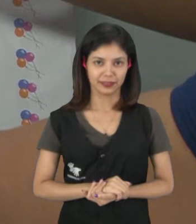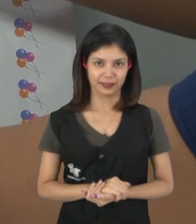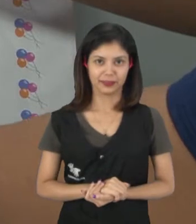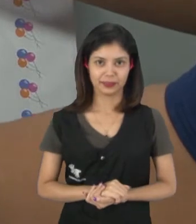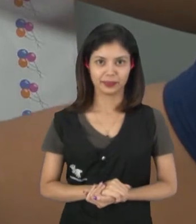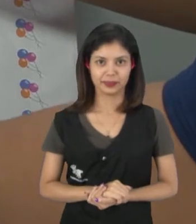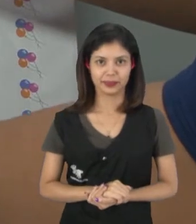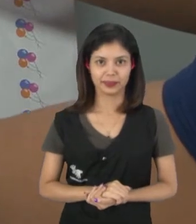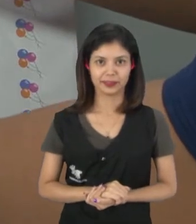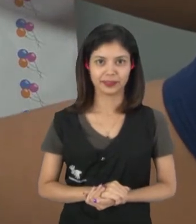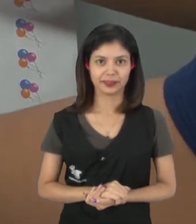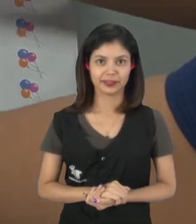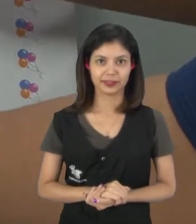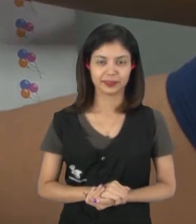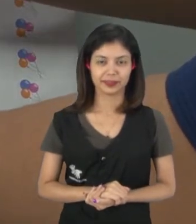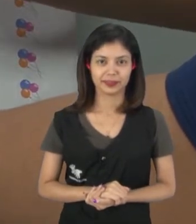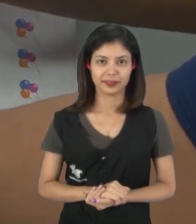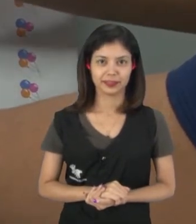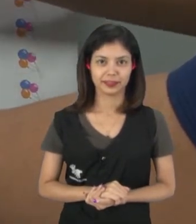e aqui